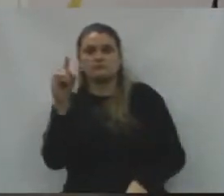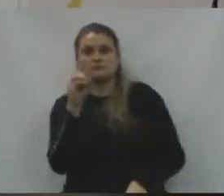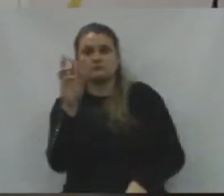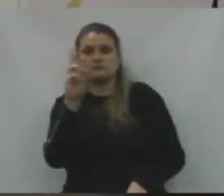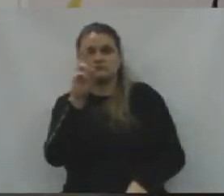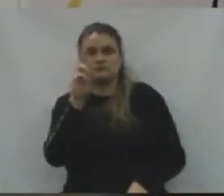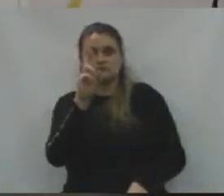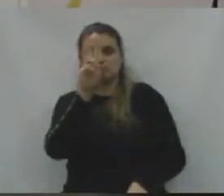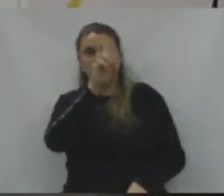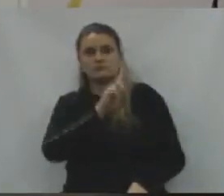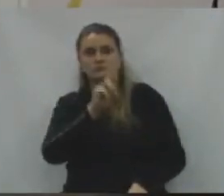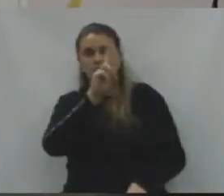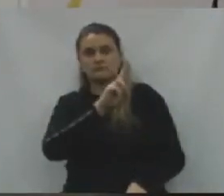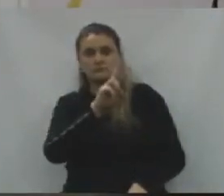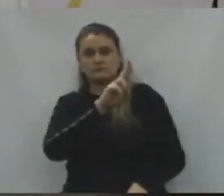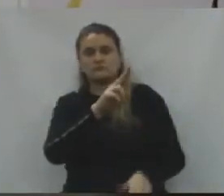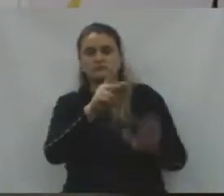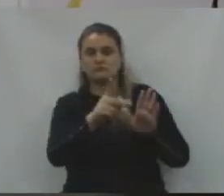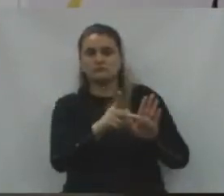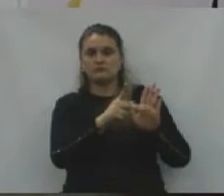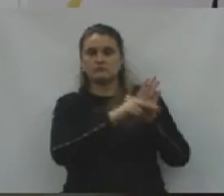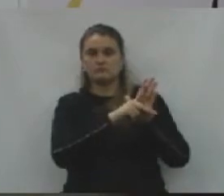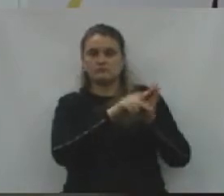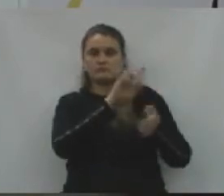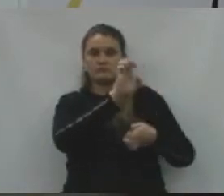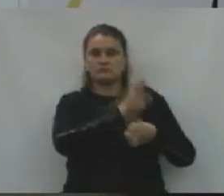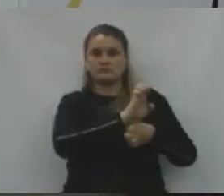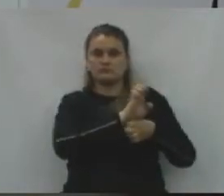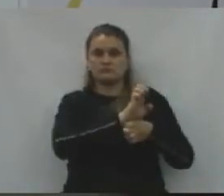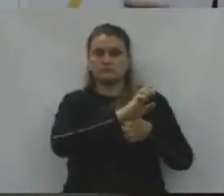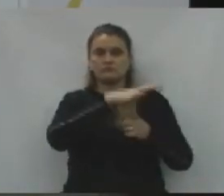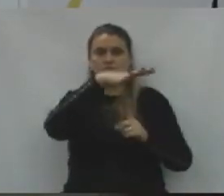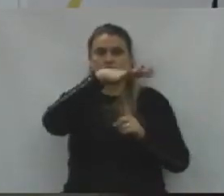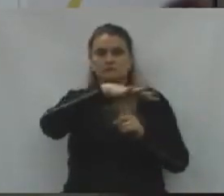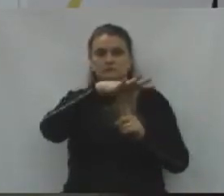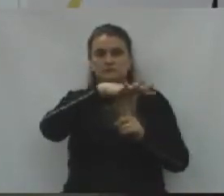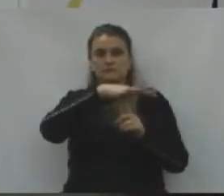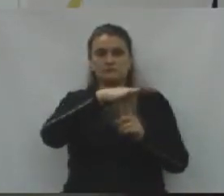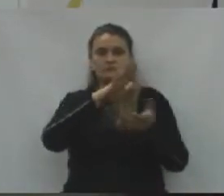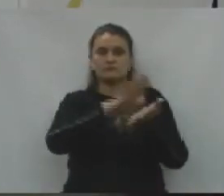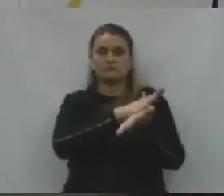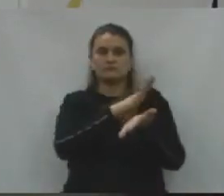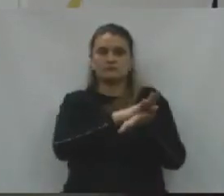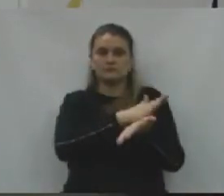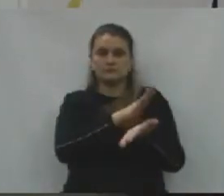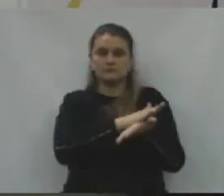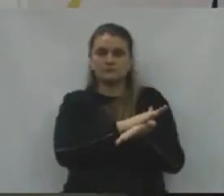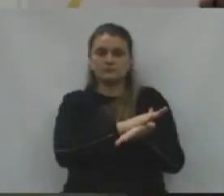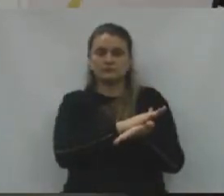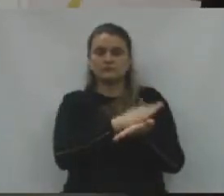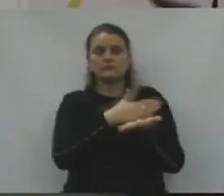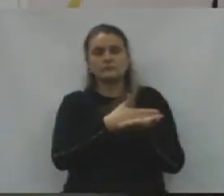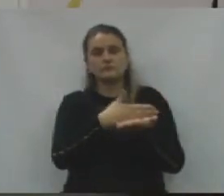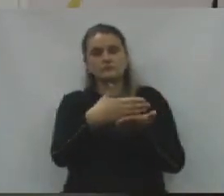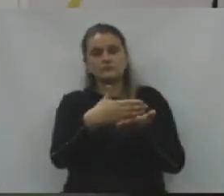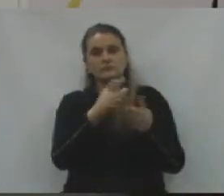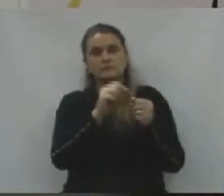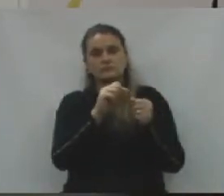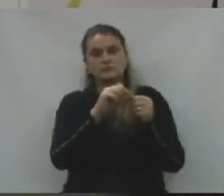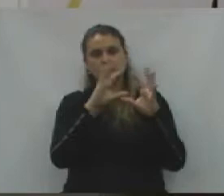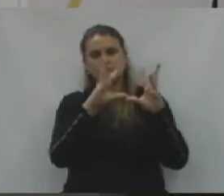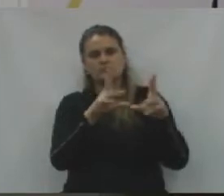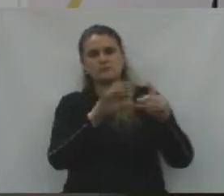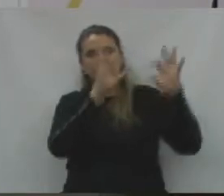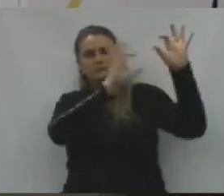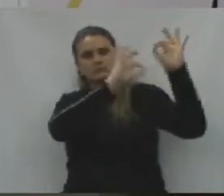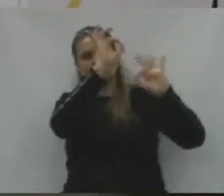mil, utilizando planilhas do próprio Estado do Paraná, em relação a custos, para, então, poder fazer